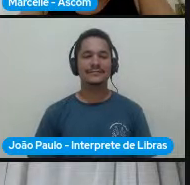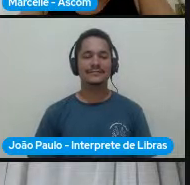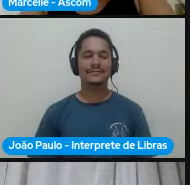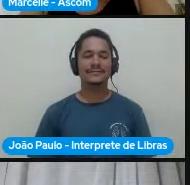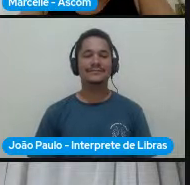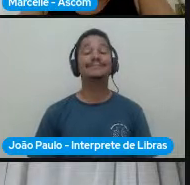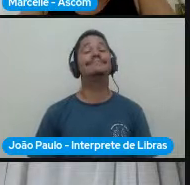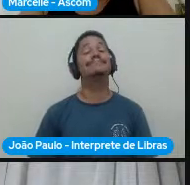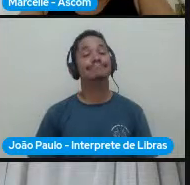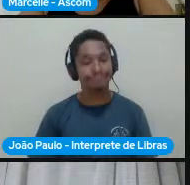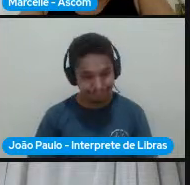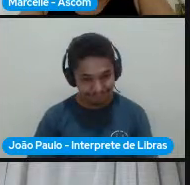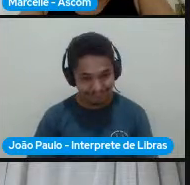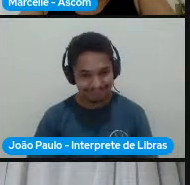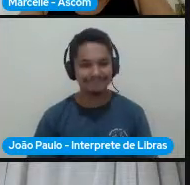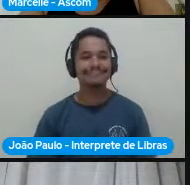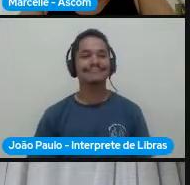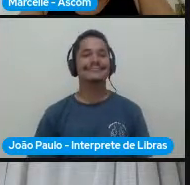Pois é.